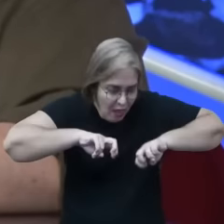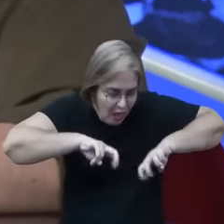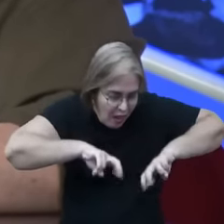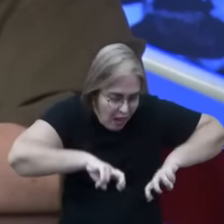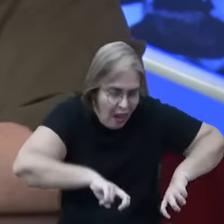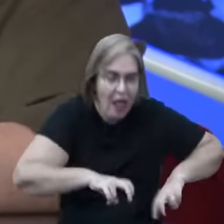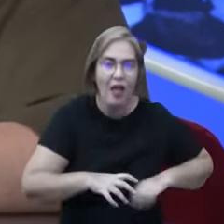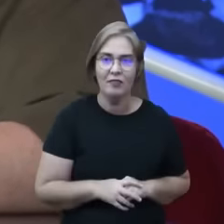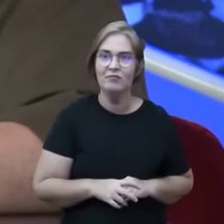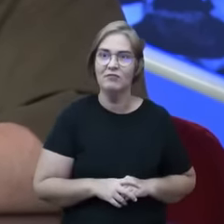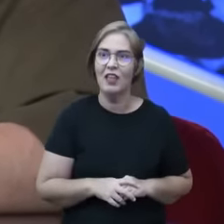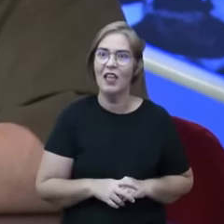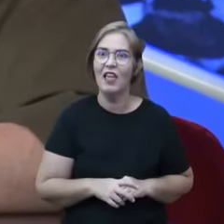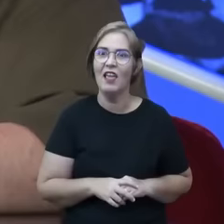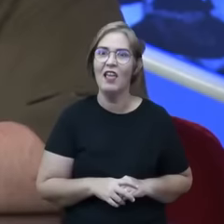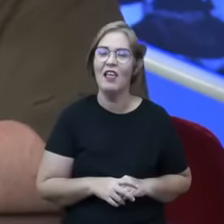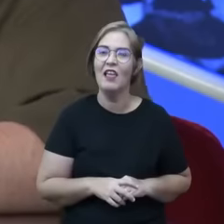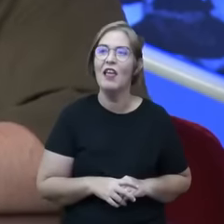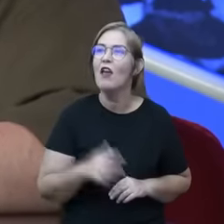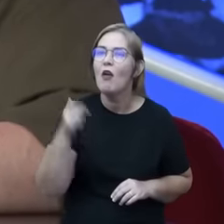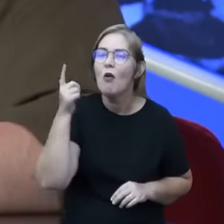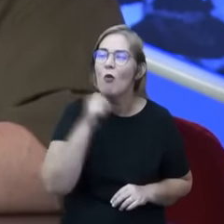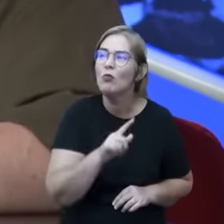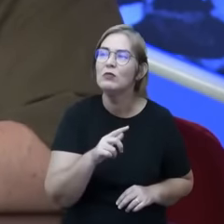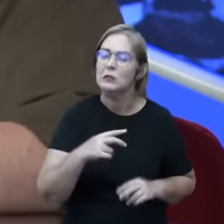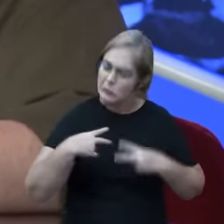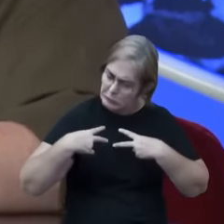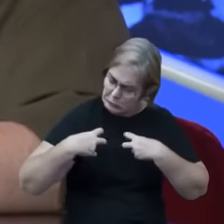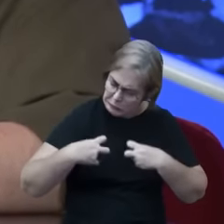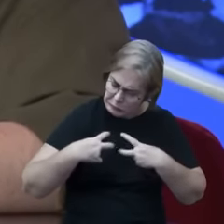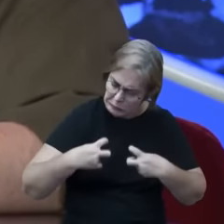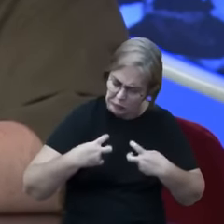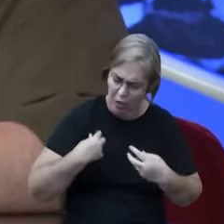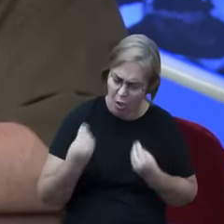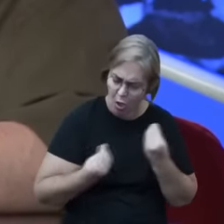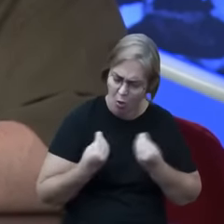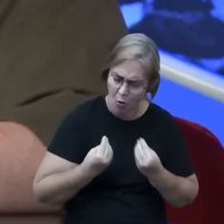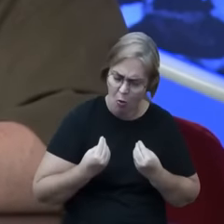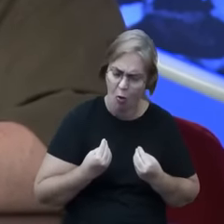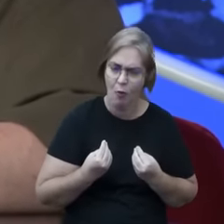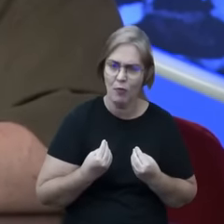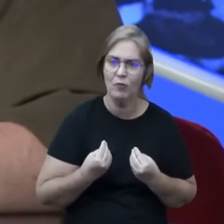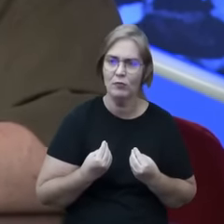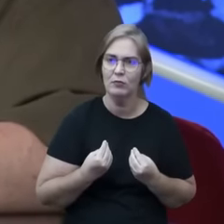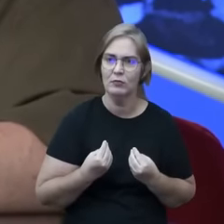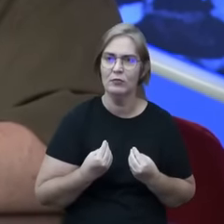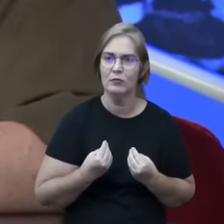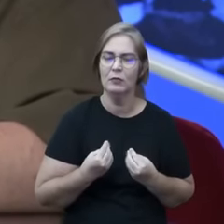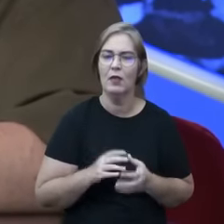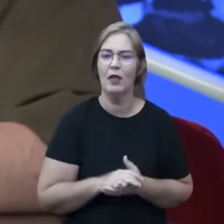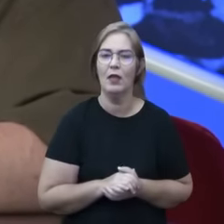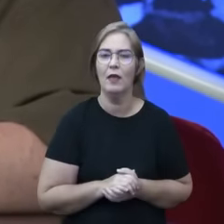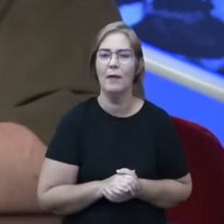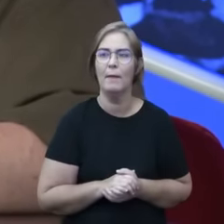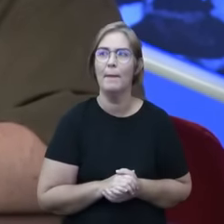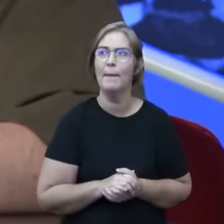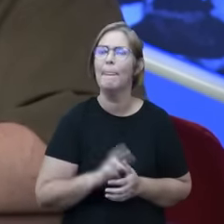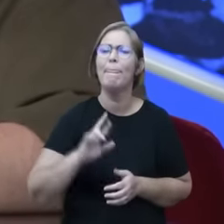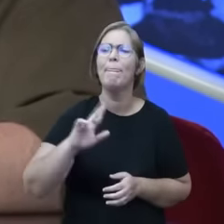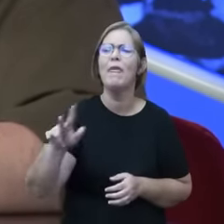na sua radicalidade, na radicalidade do meu ser. E o meu ser não é um ser que paira, né, no mundo